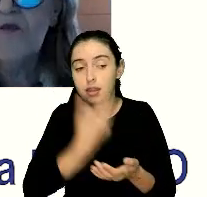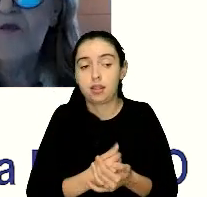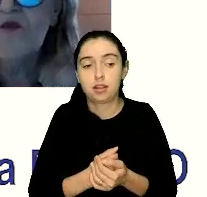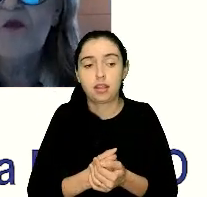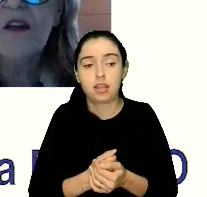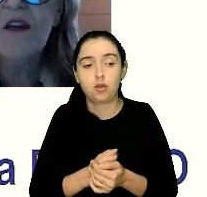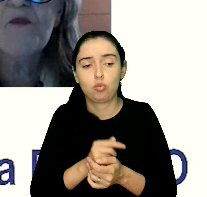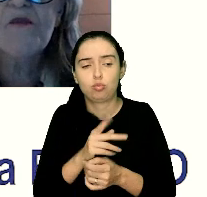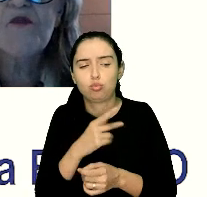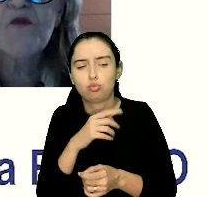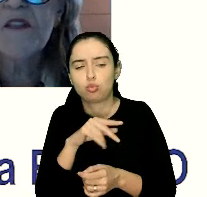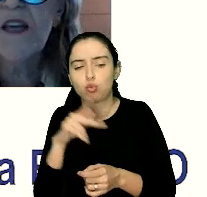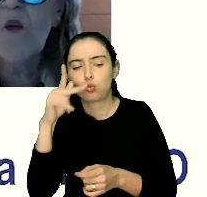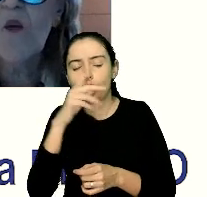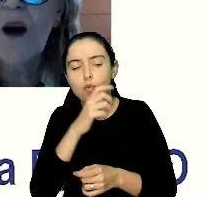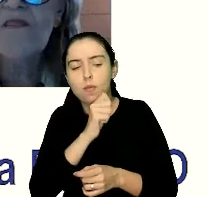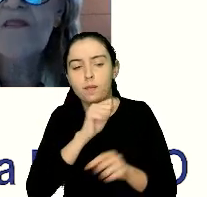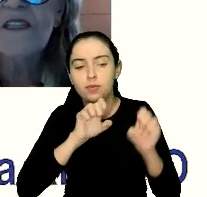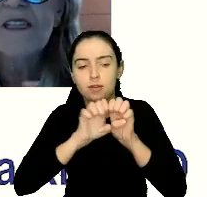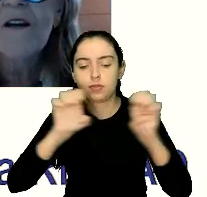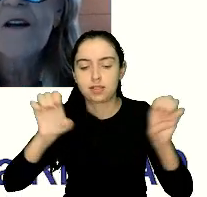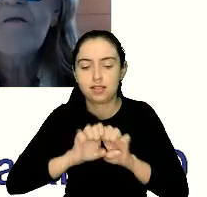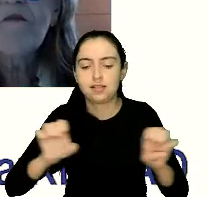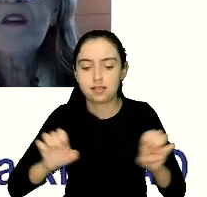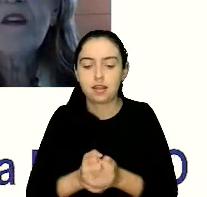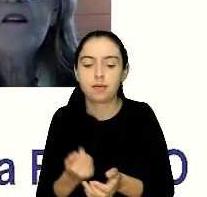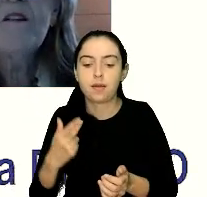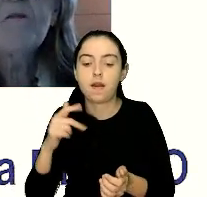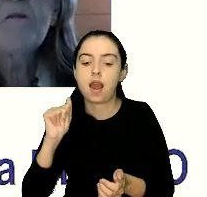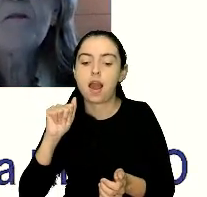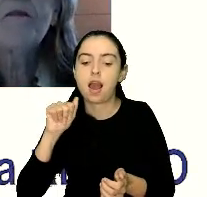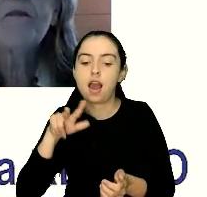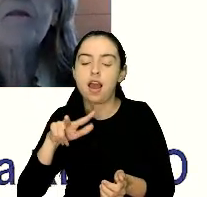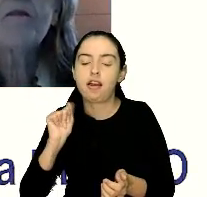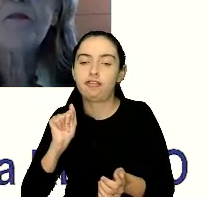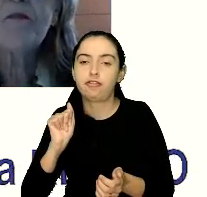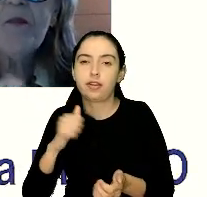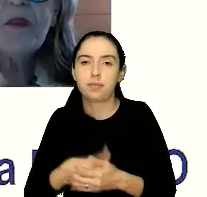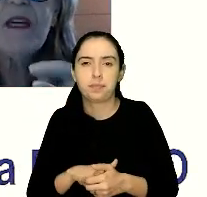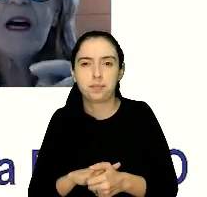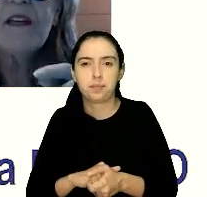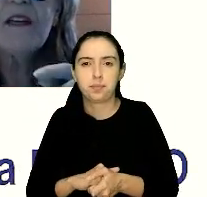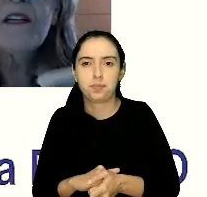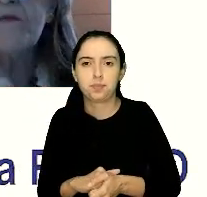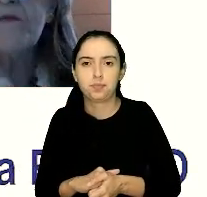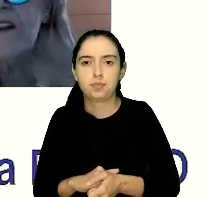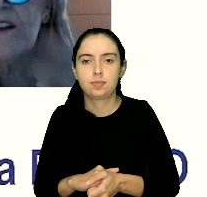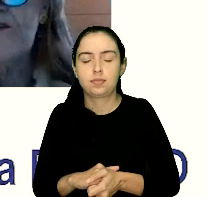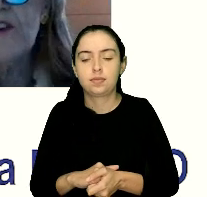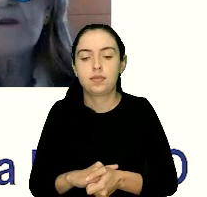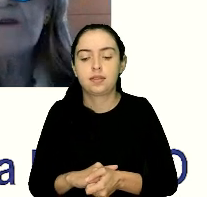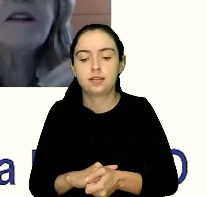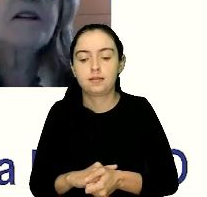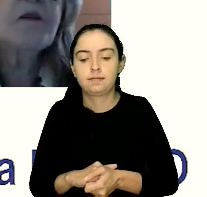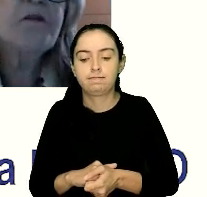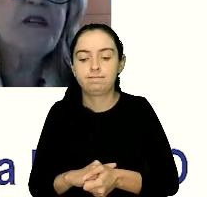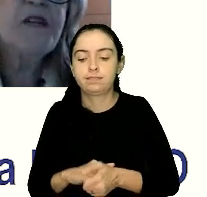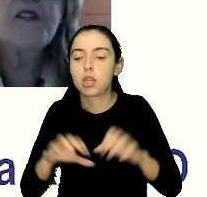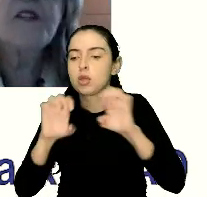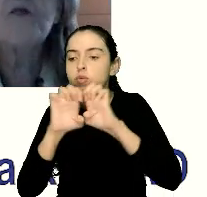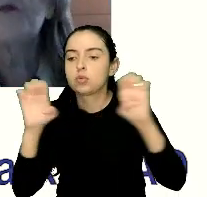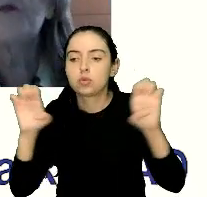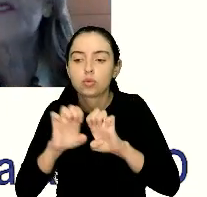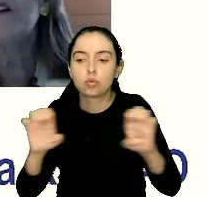né, assim como meus colegas professores, que é o AVA, e aí as plataformas,